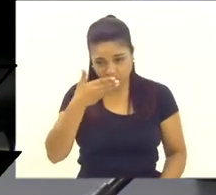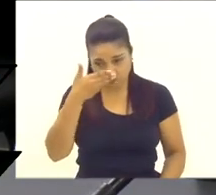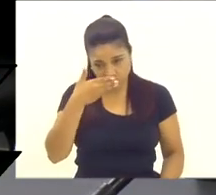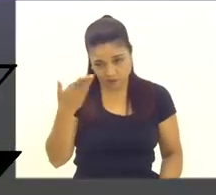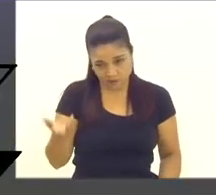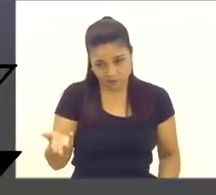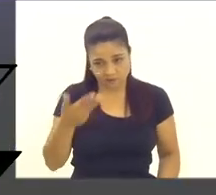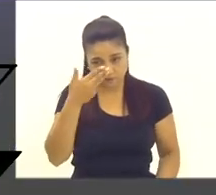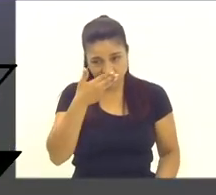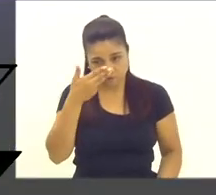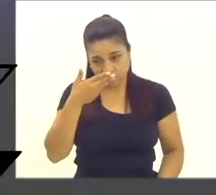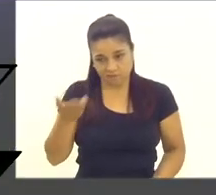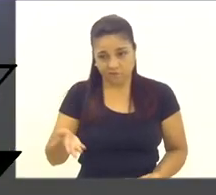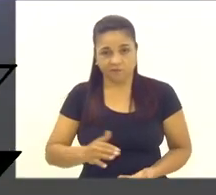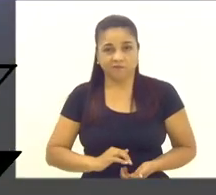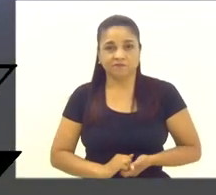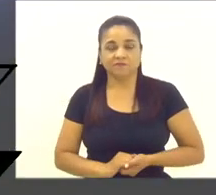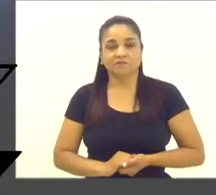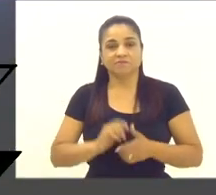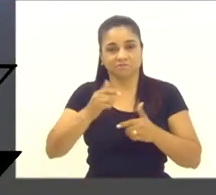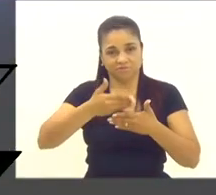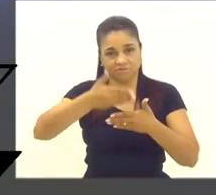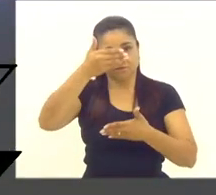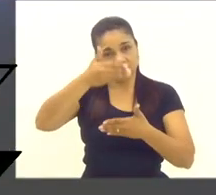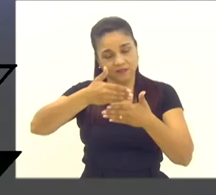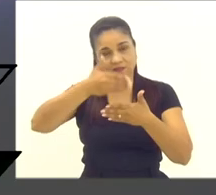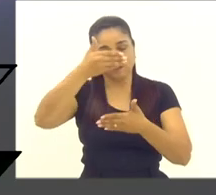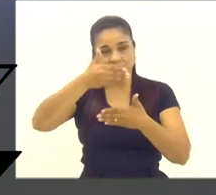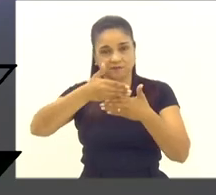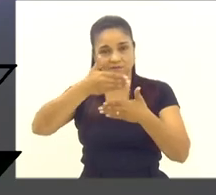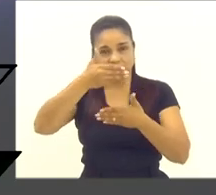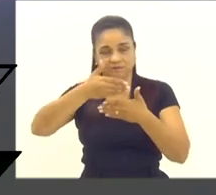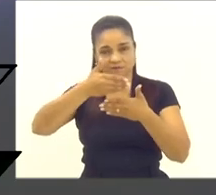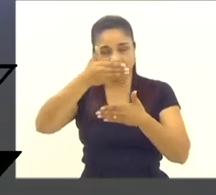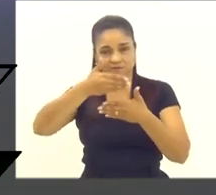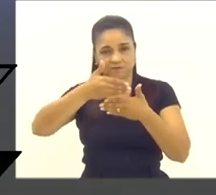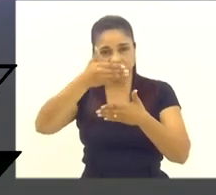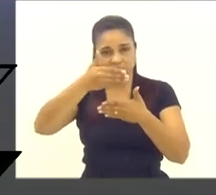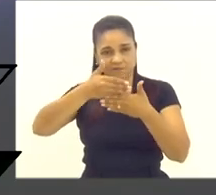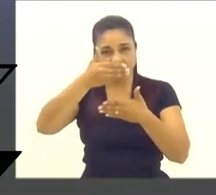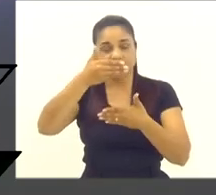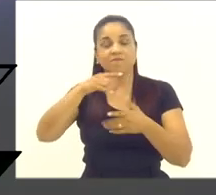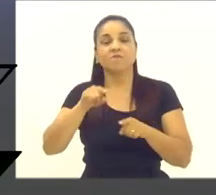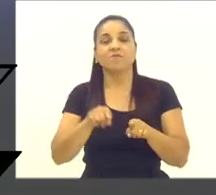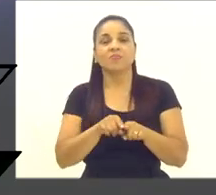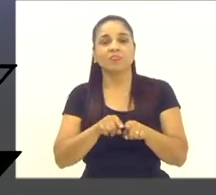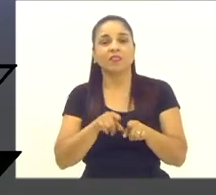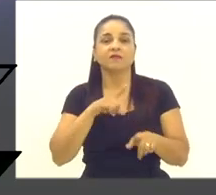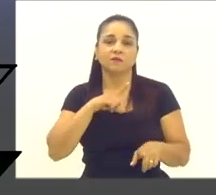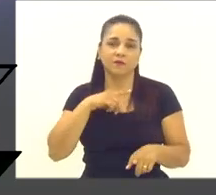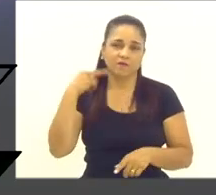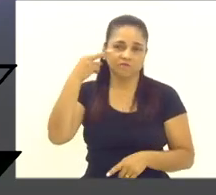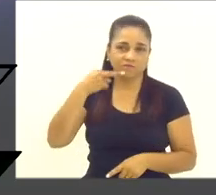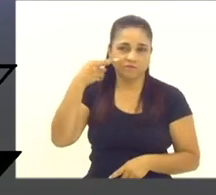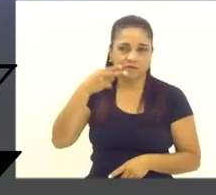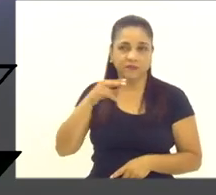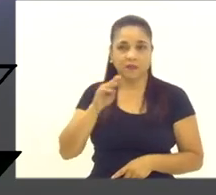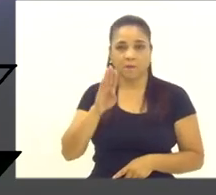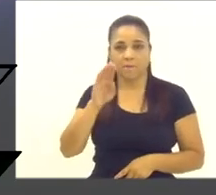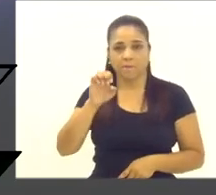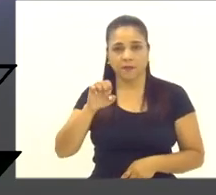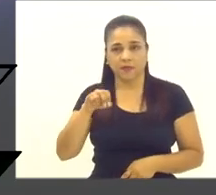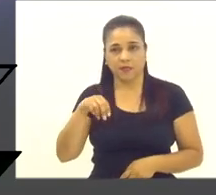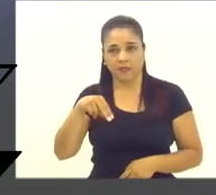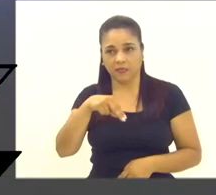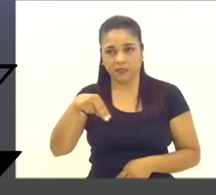situação aí pode passar por favor a gente tem também o caso da vereadora benibriole né que